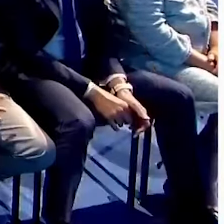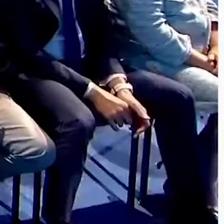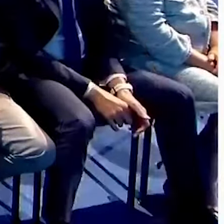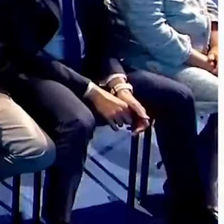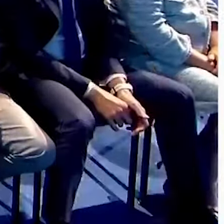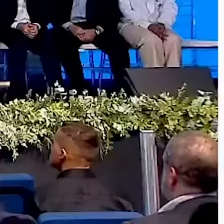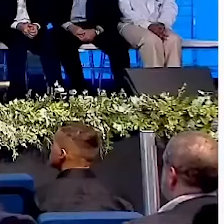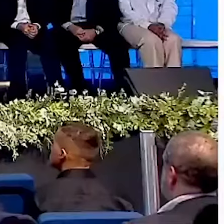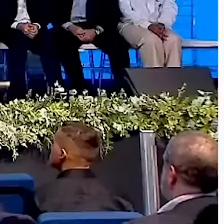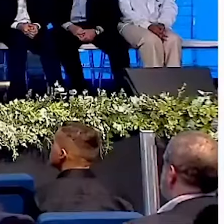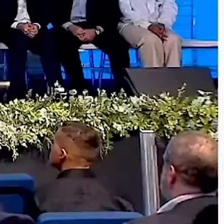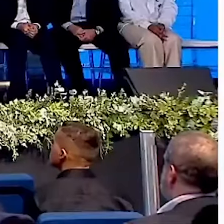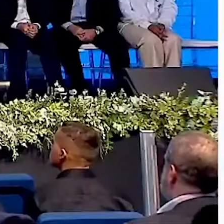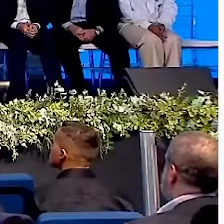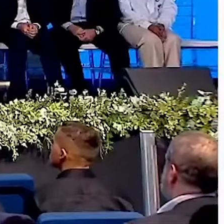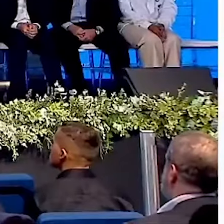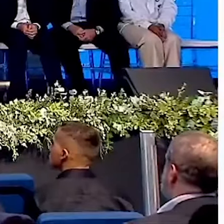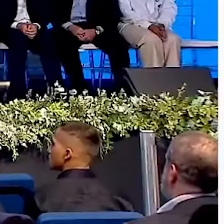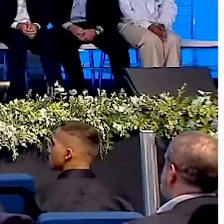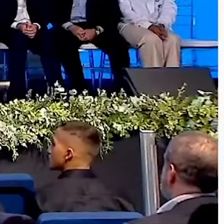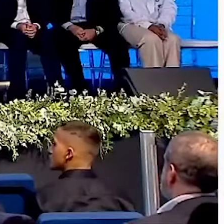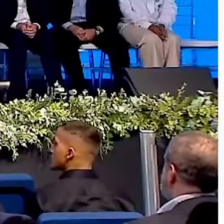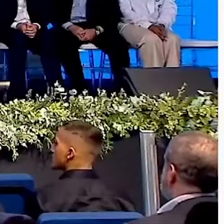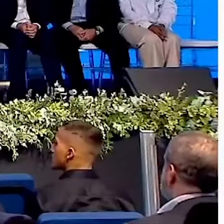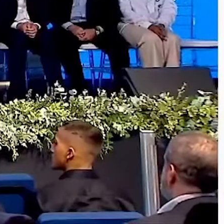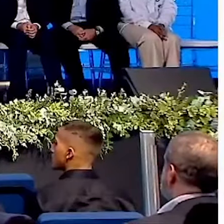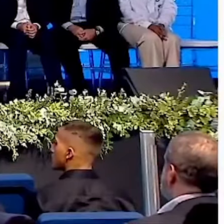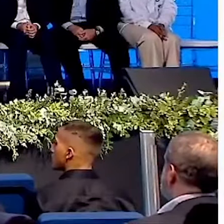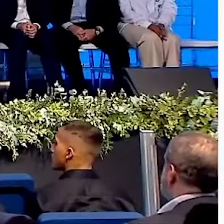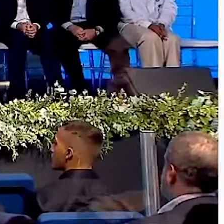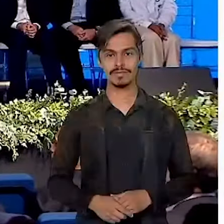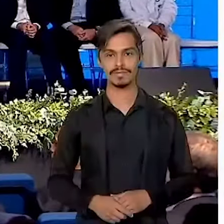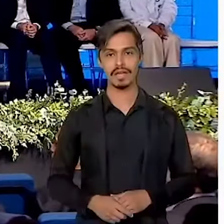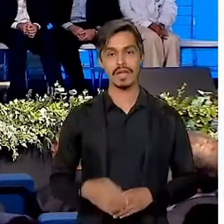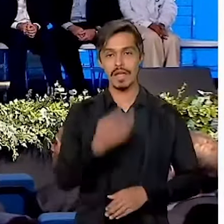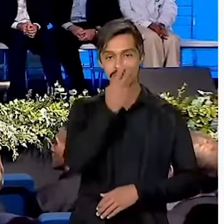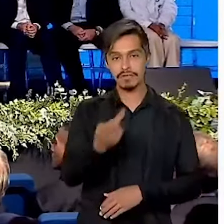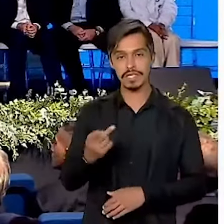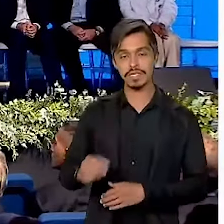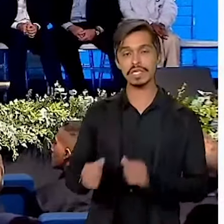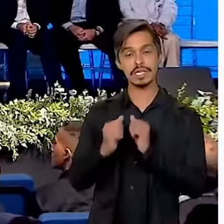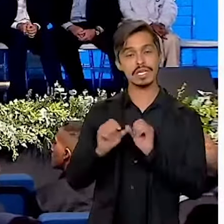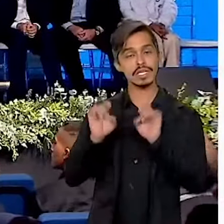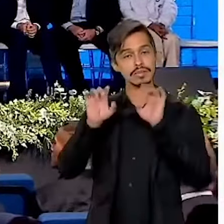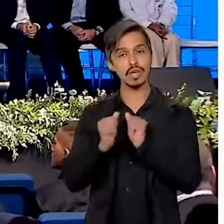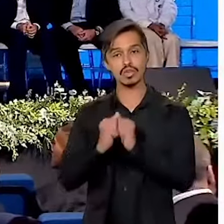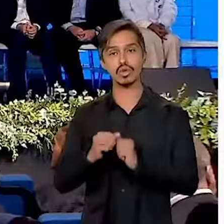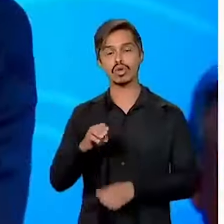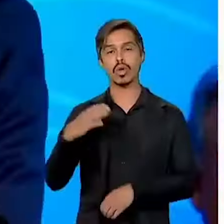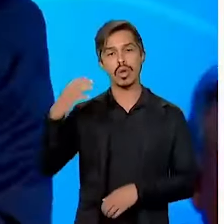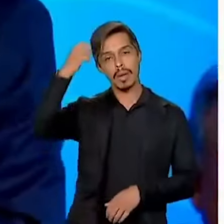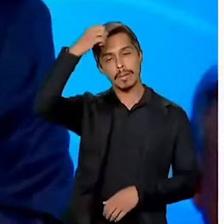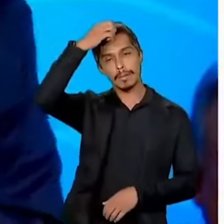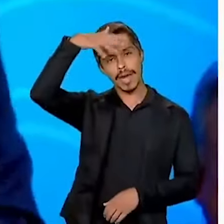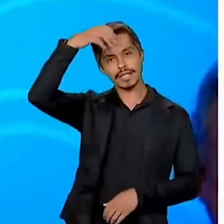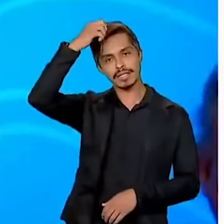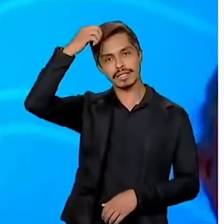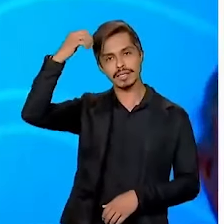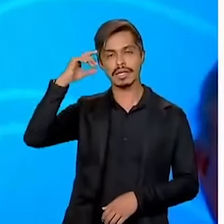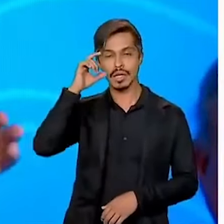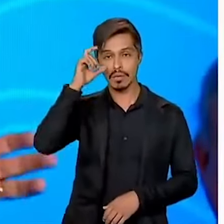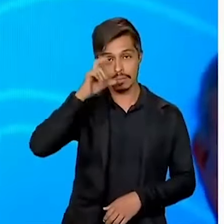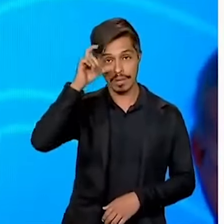Além de visitas especiais aos Estados Unidos, na audiência com o Biden, além de visitas específicas na França,